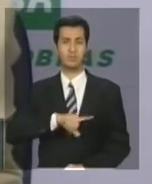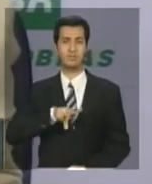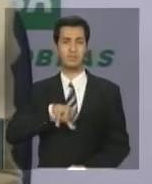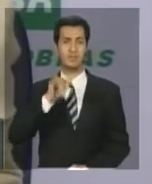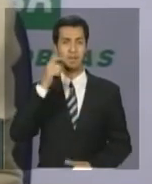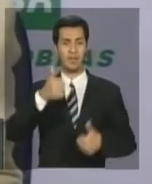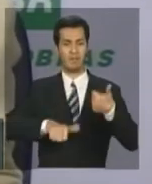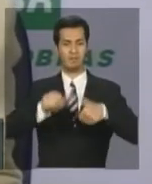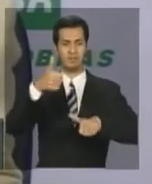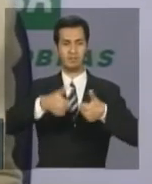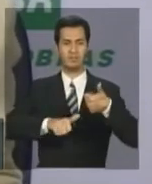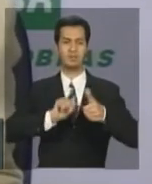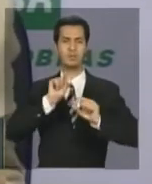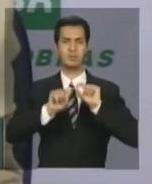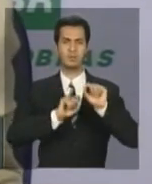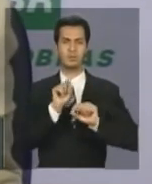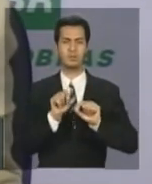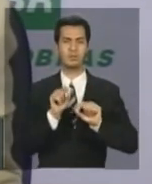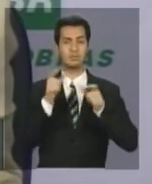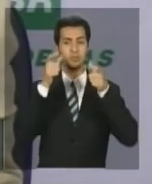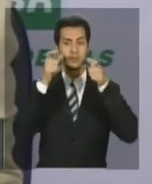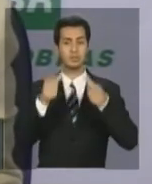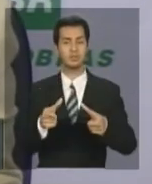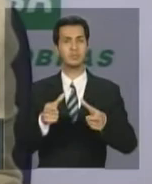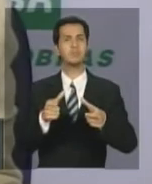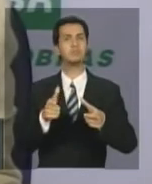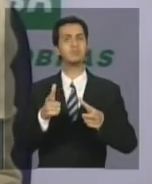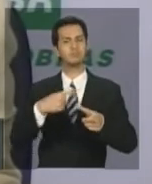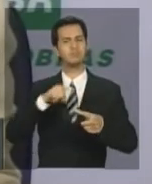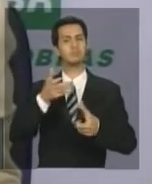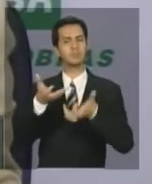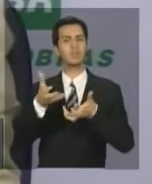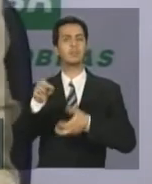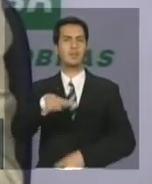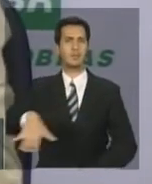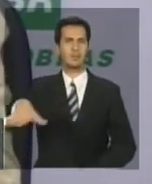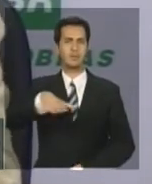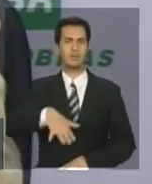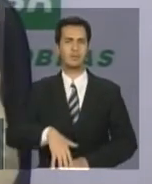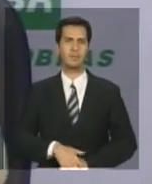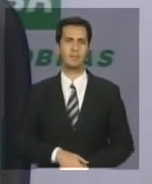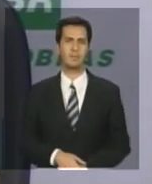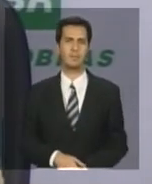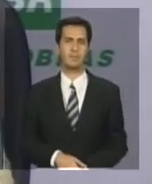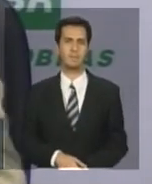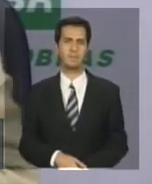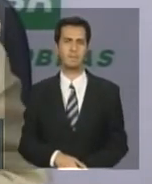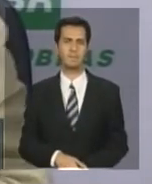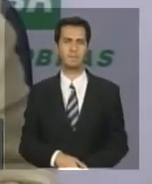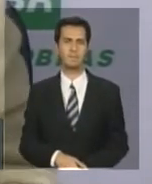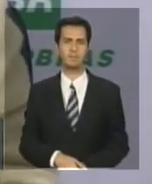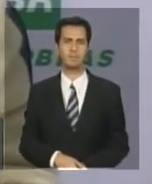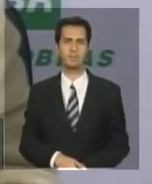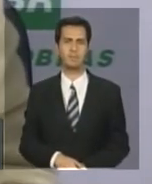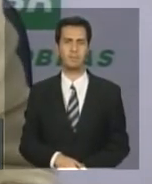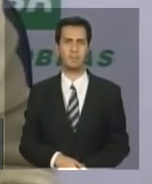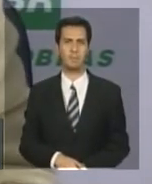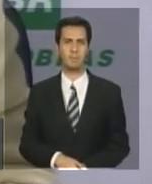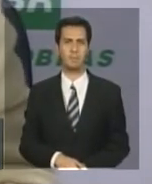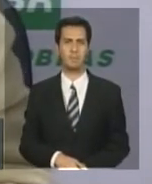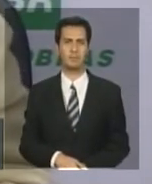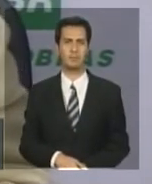é o interesse econômico em ter a área. O que eu tenho visto nas